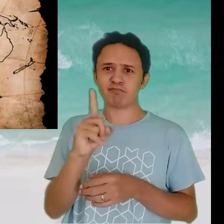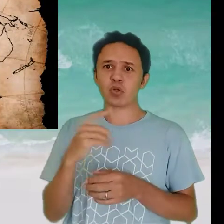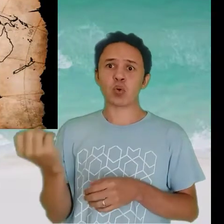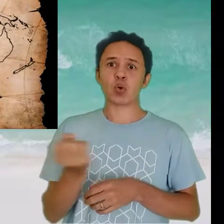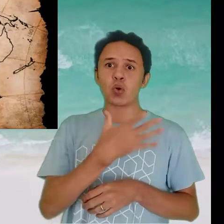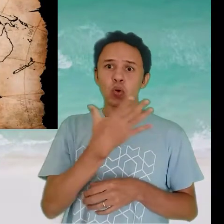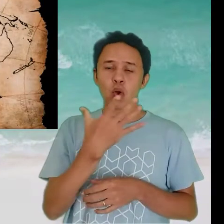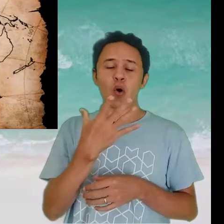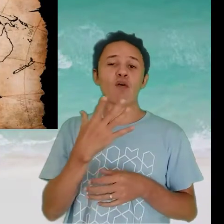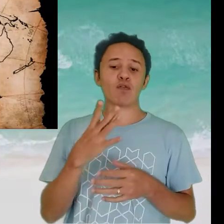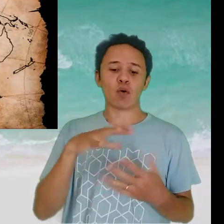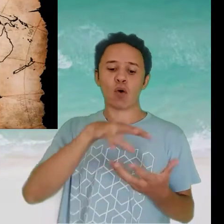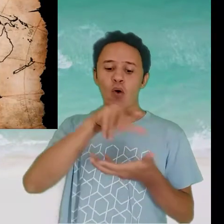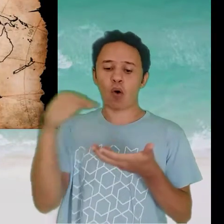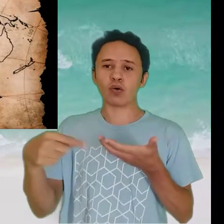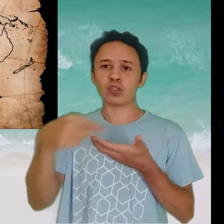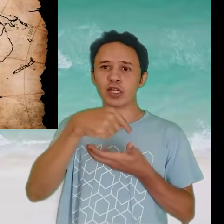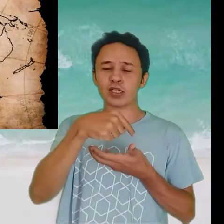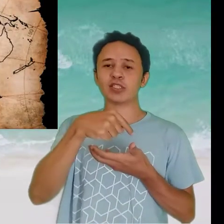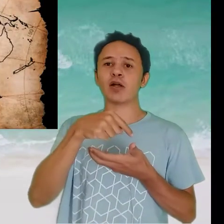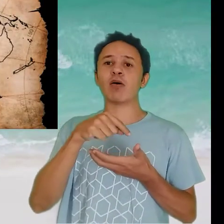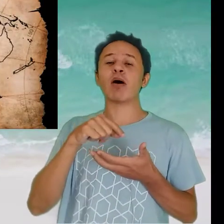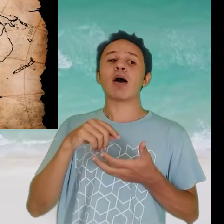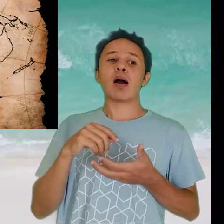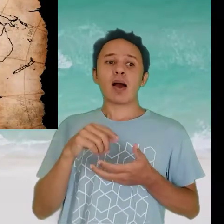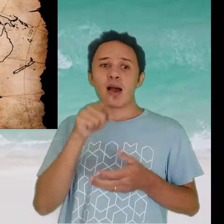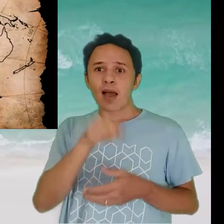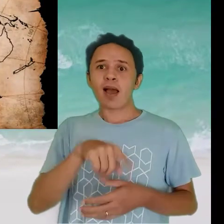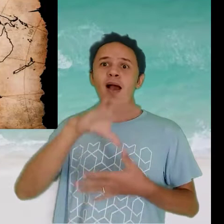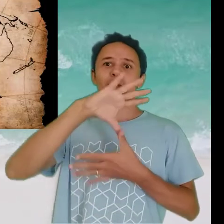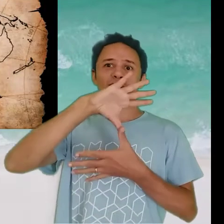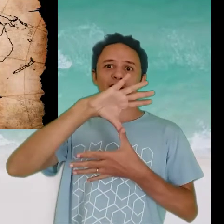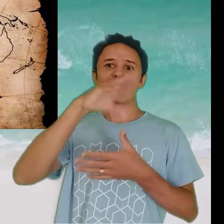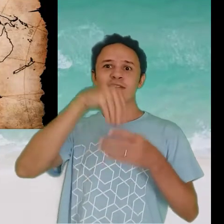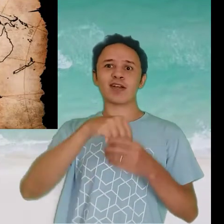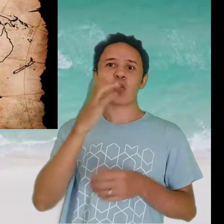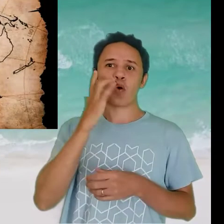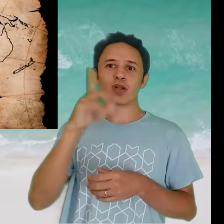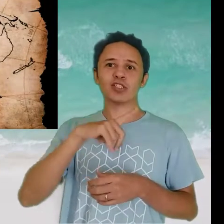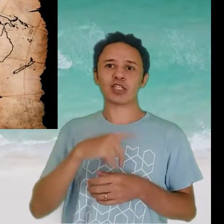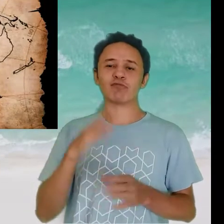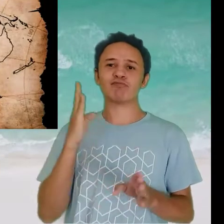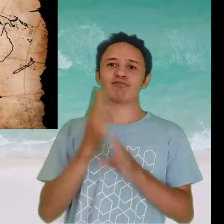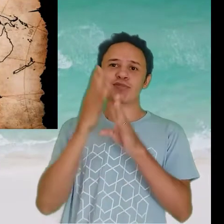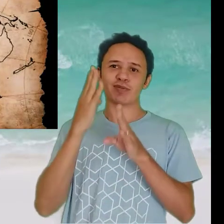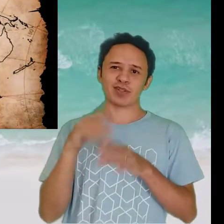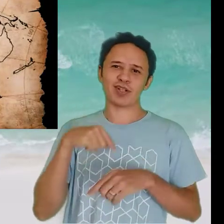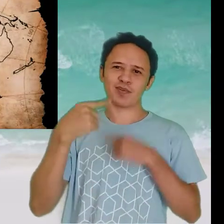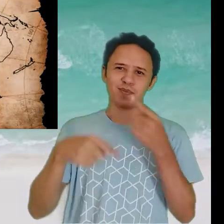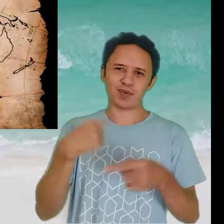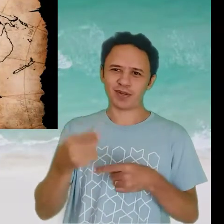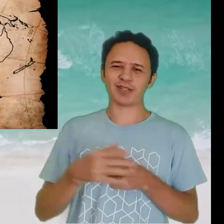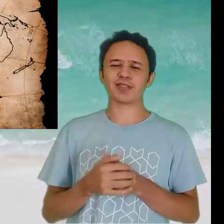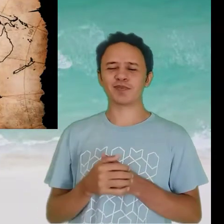chegou em um novo continente, numa mina de ouro, América. 6 anos depois, Vasco da Gama finalmente descobriu o caminho